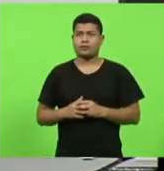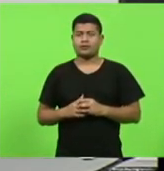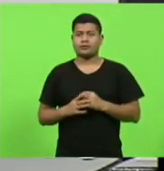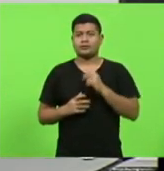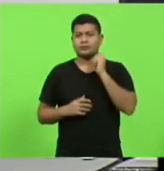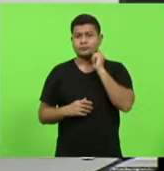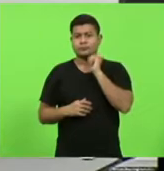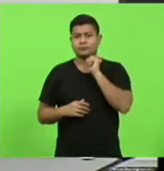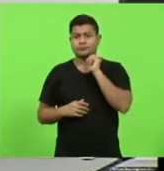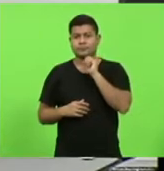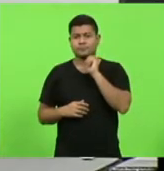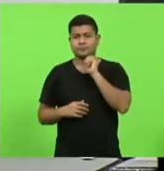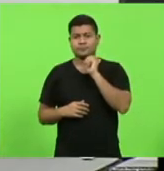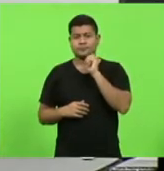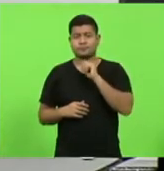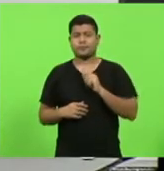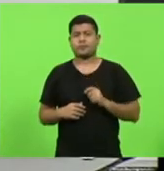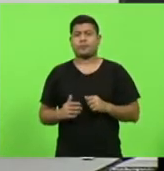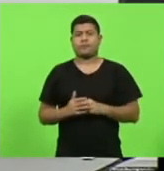Francisco do Sul, Jaraguá,